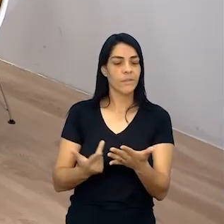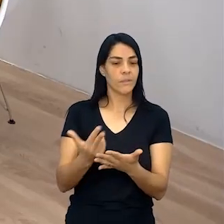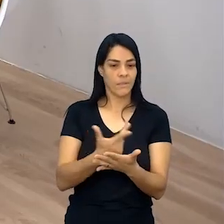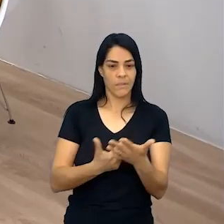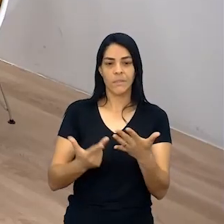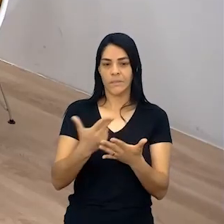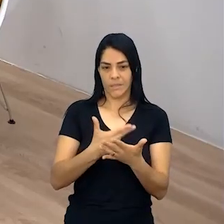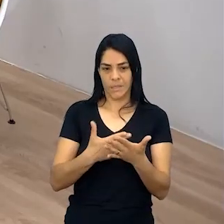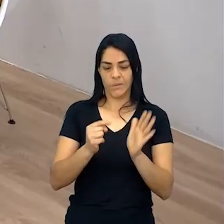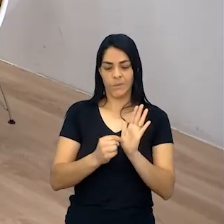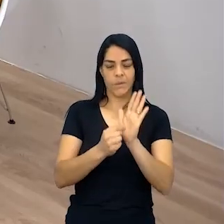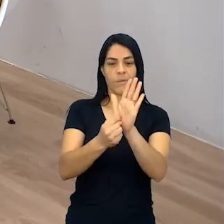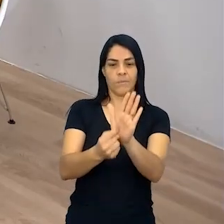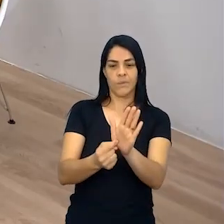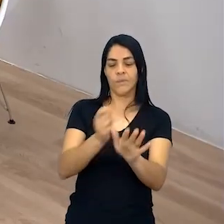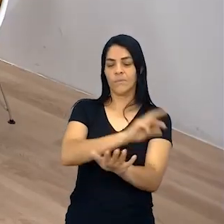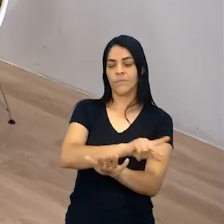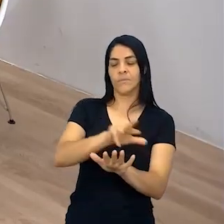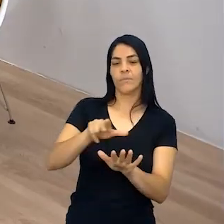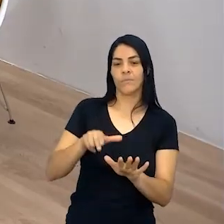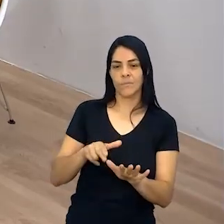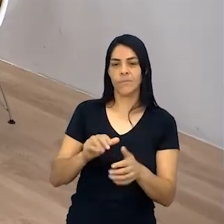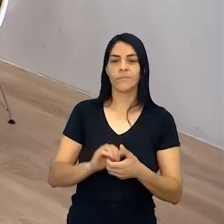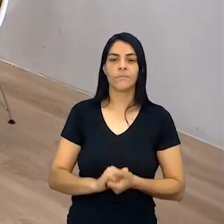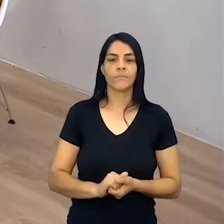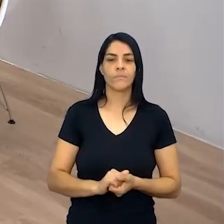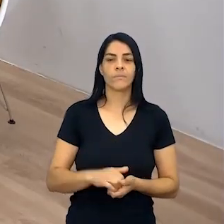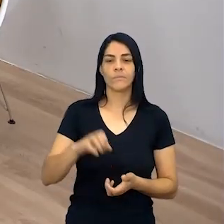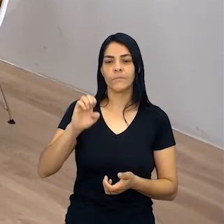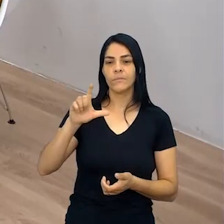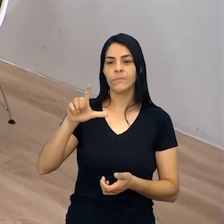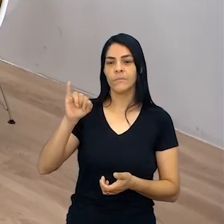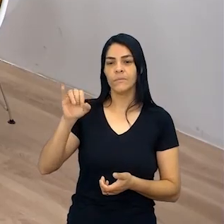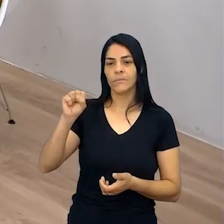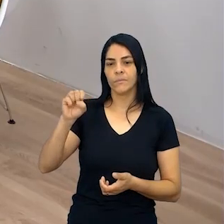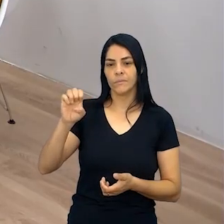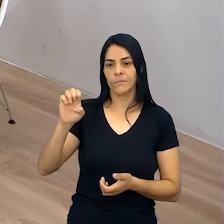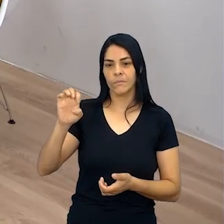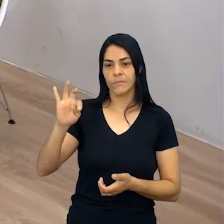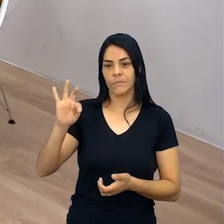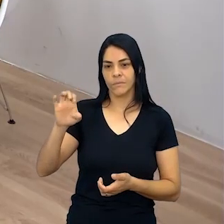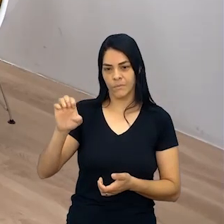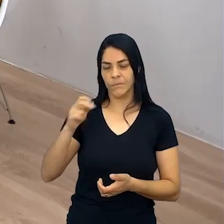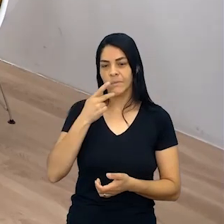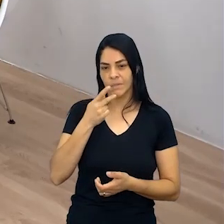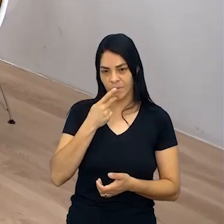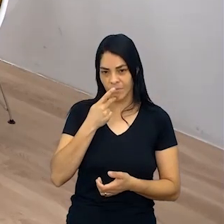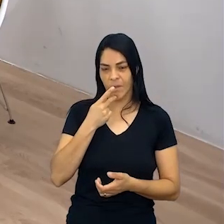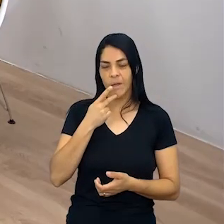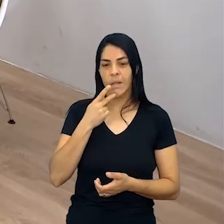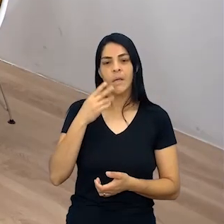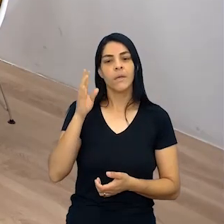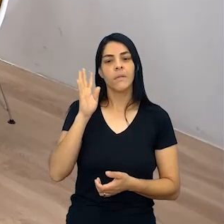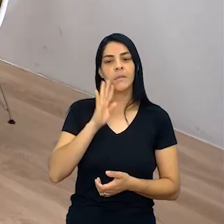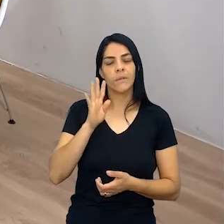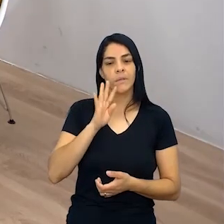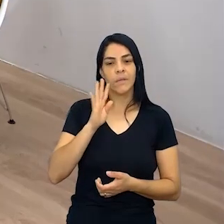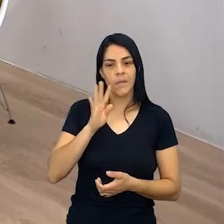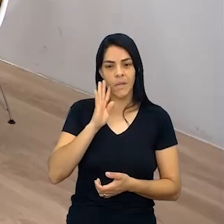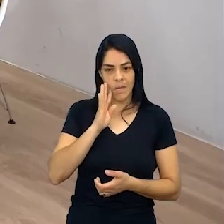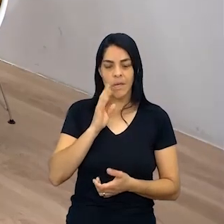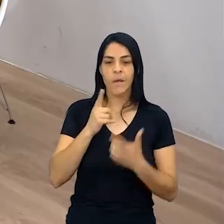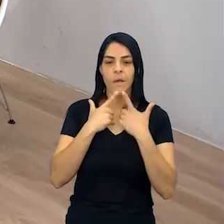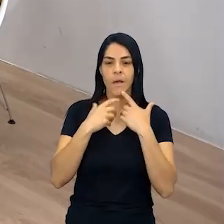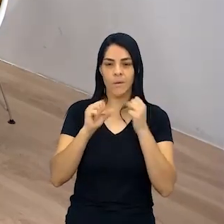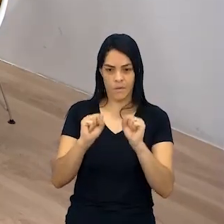está trazendo. E olha que a professora, aluno, exatamente, né? A Lisete coloca assim, ó, seria muito interessante se fossem dados cursos também de línguas estrangeiras, né? Eu